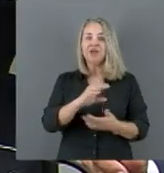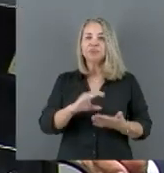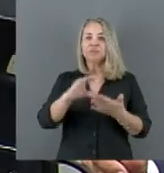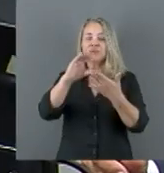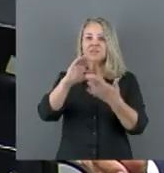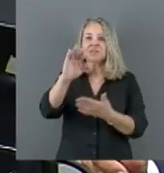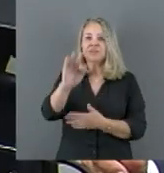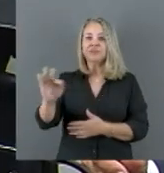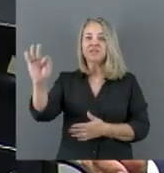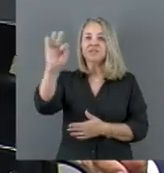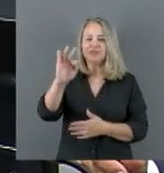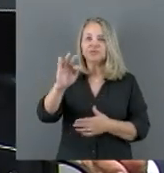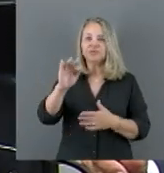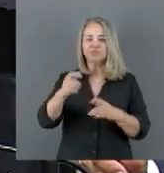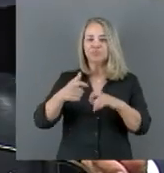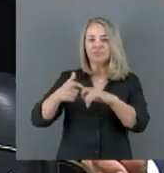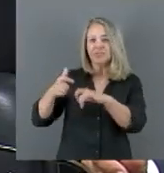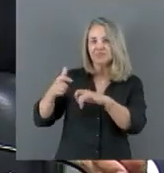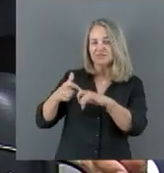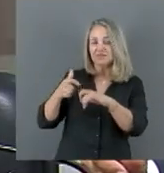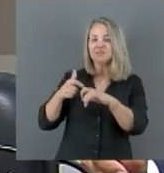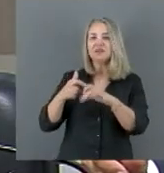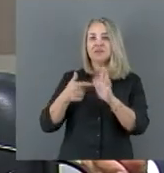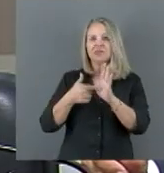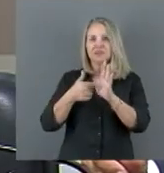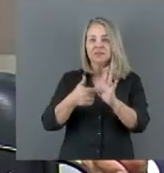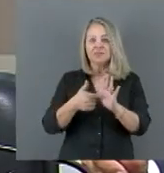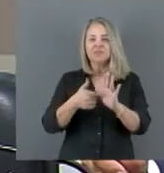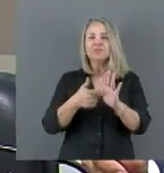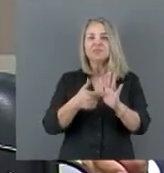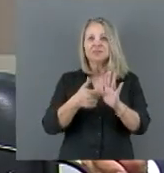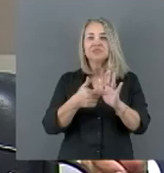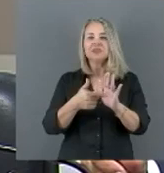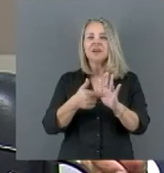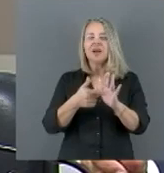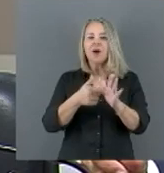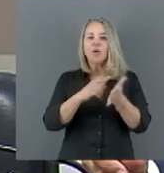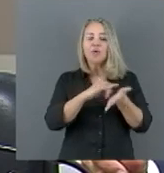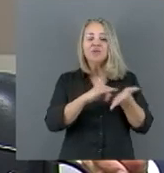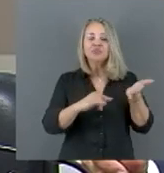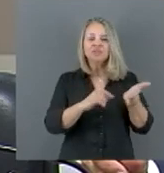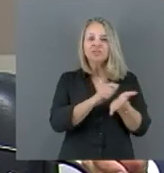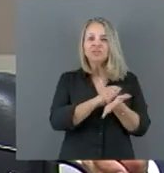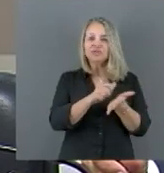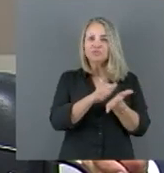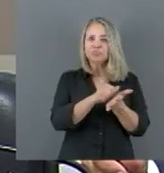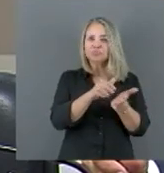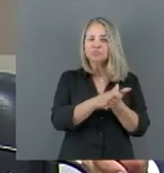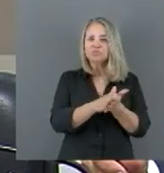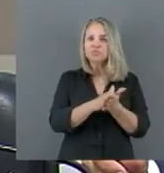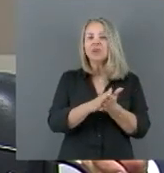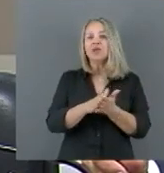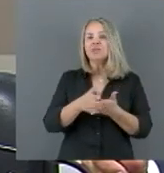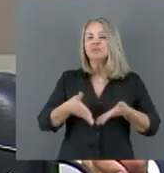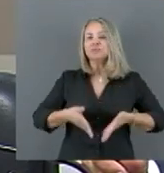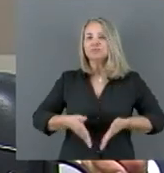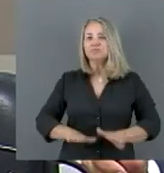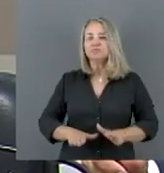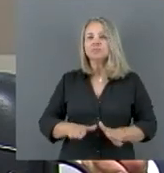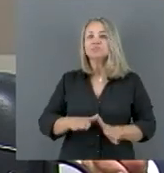Medicina relativo à regulamentação de registro de fetos natimortos em cartórios. Cópia do ofício